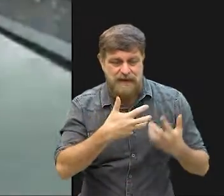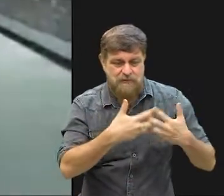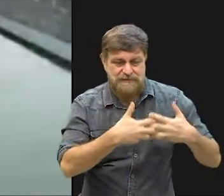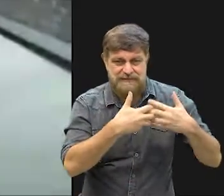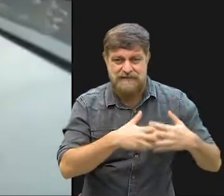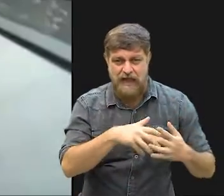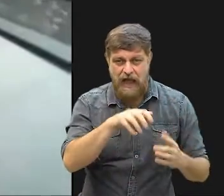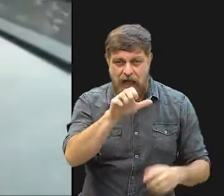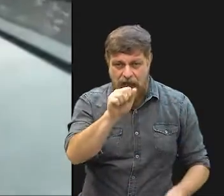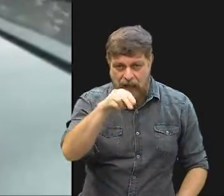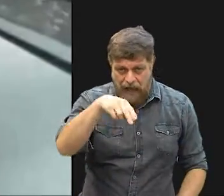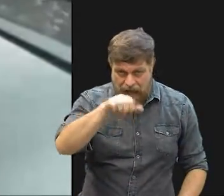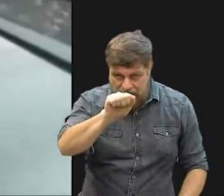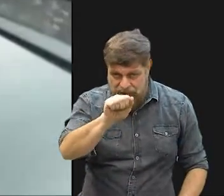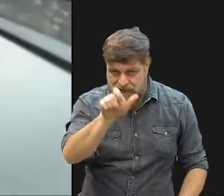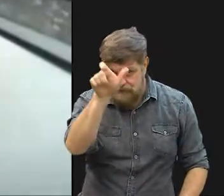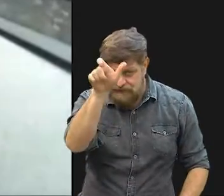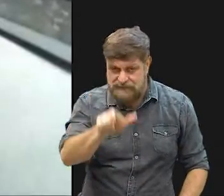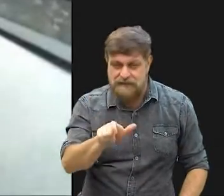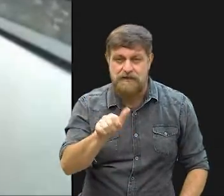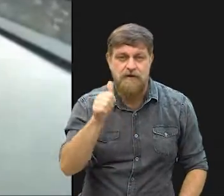Ana, essas meninas mais